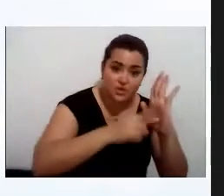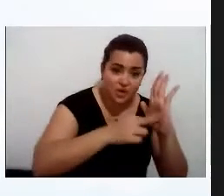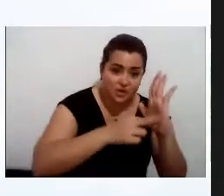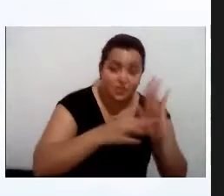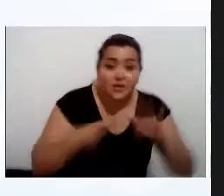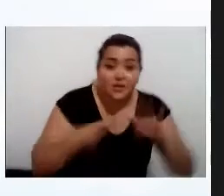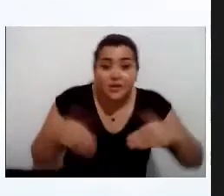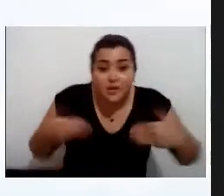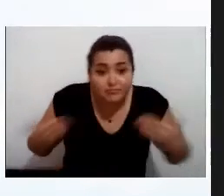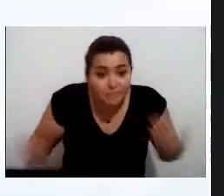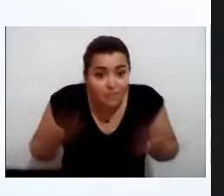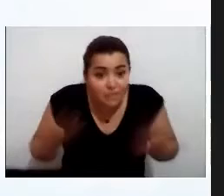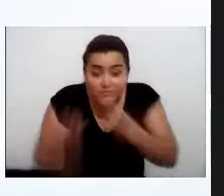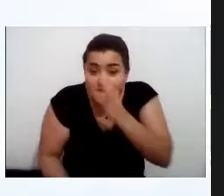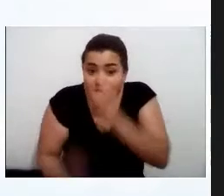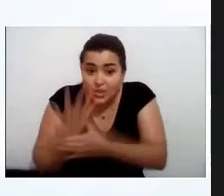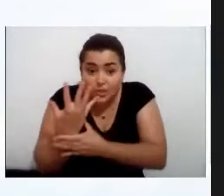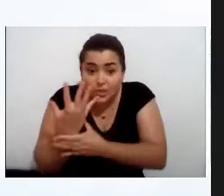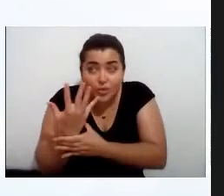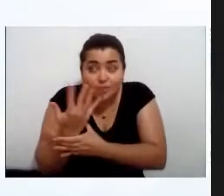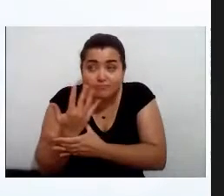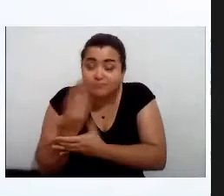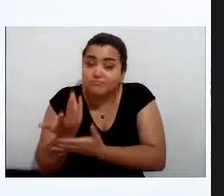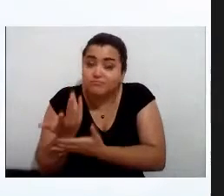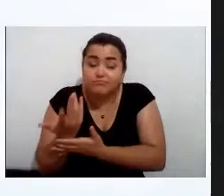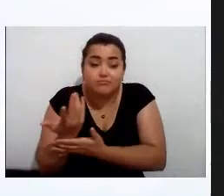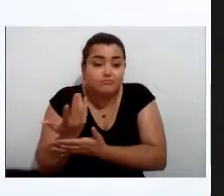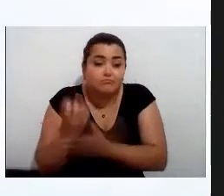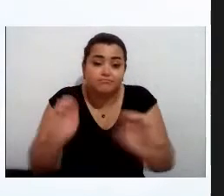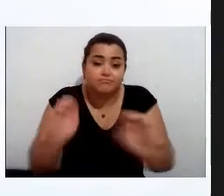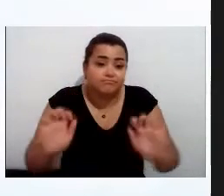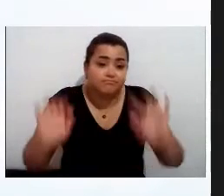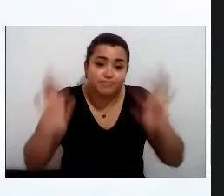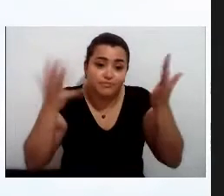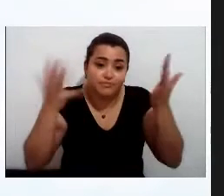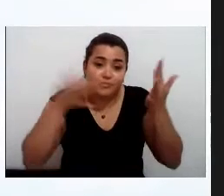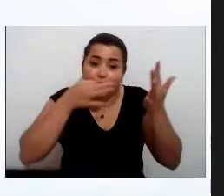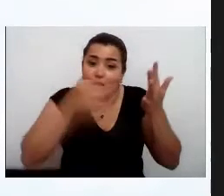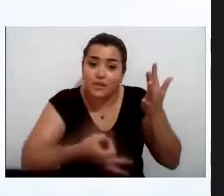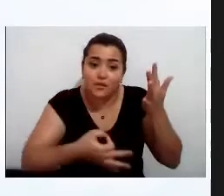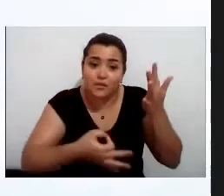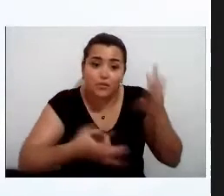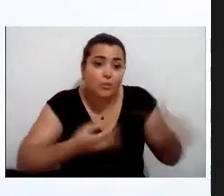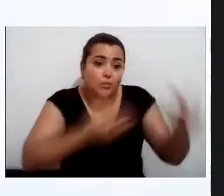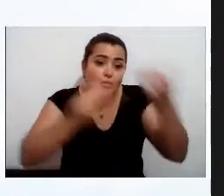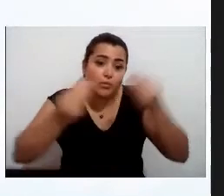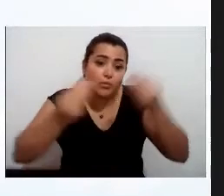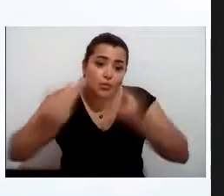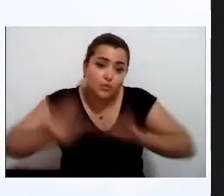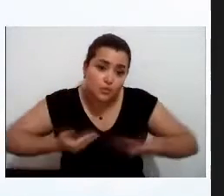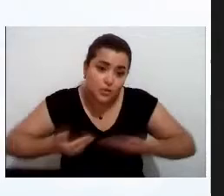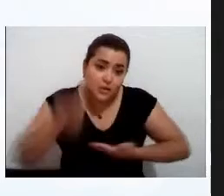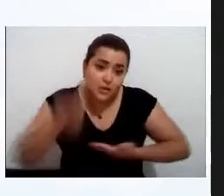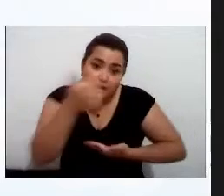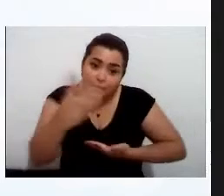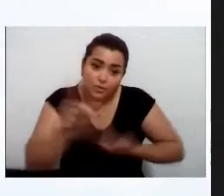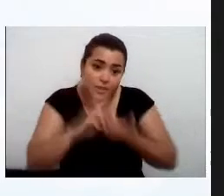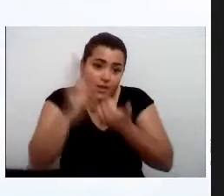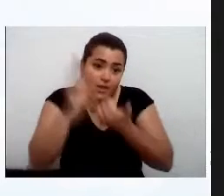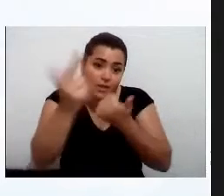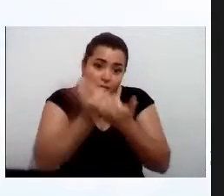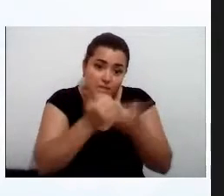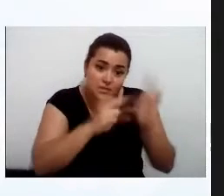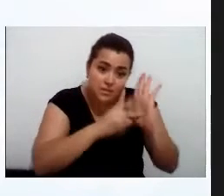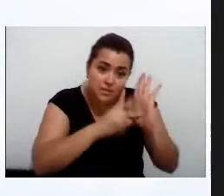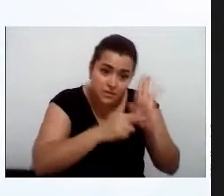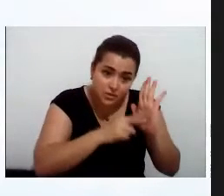situação absolutamente esdrúxula para essa categoria de trabalhador. Ele não tem representação sindical, ele tem dificuldade de